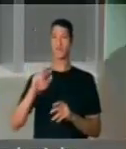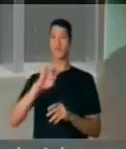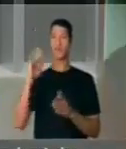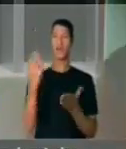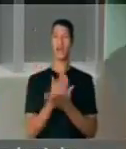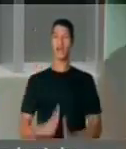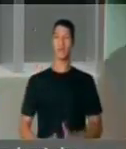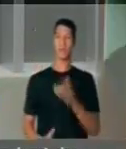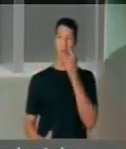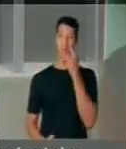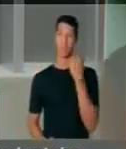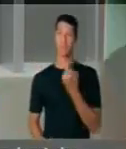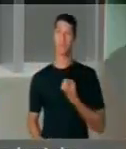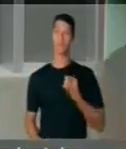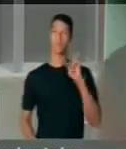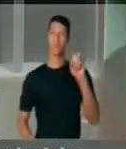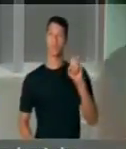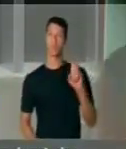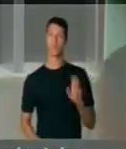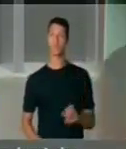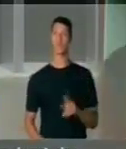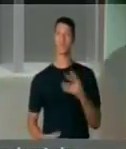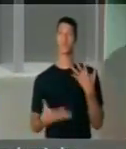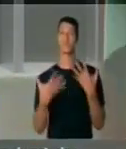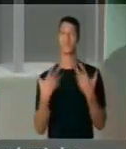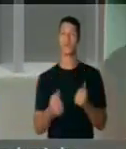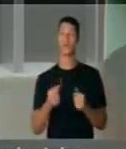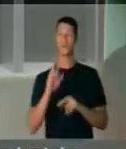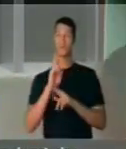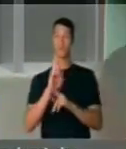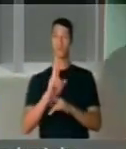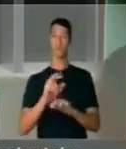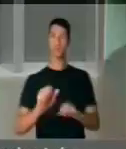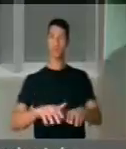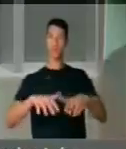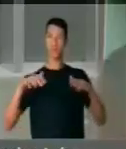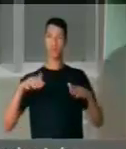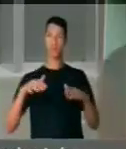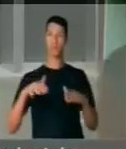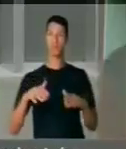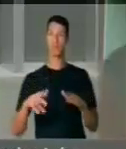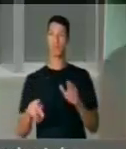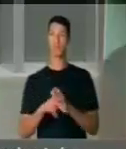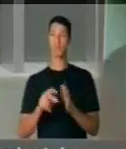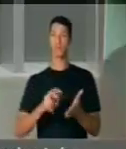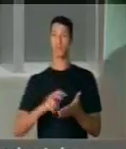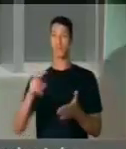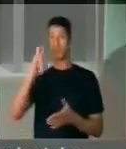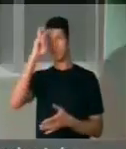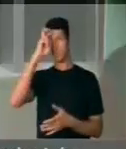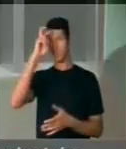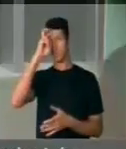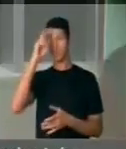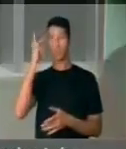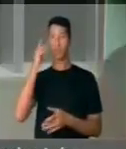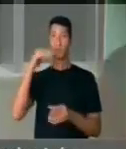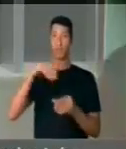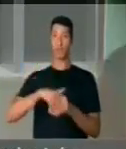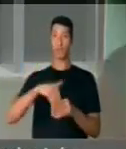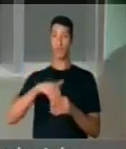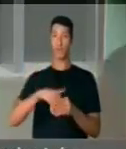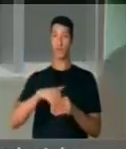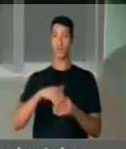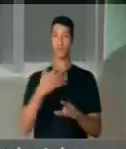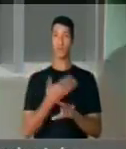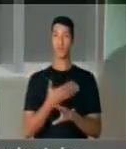vai acabar. Número 5, vamos reservar as sessões das manhãs de quinta-feira para votação